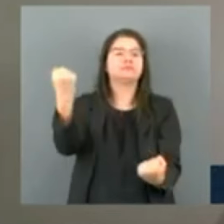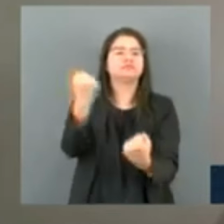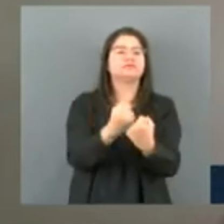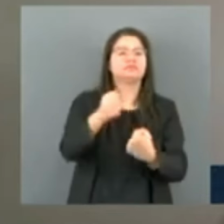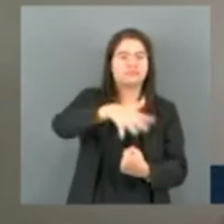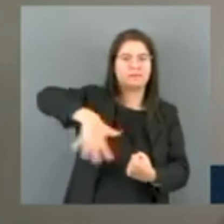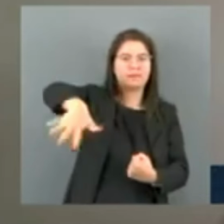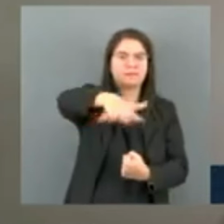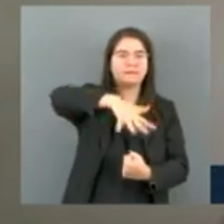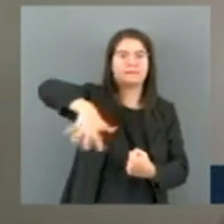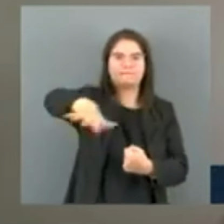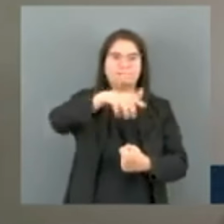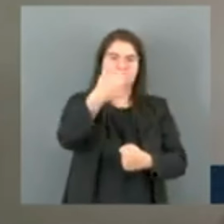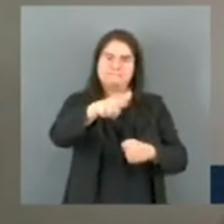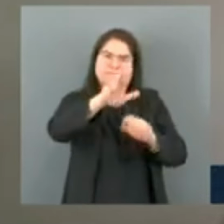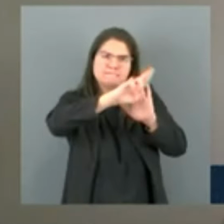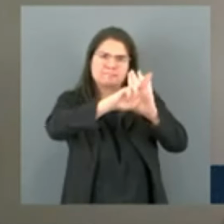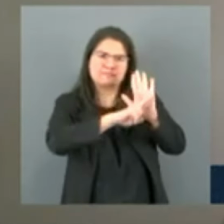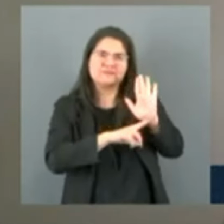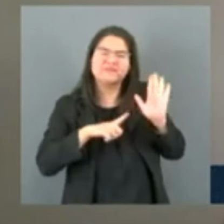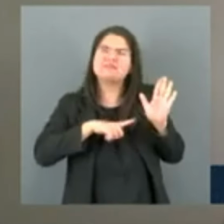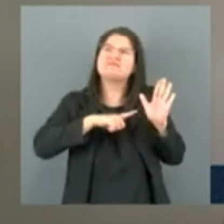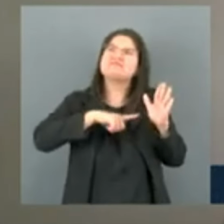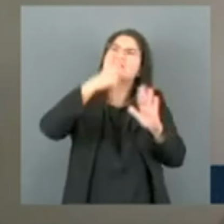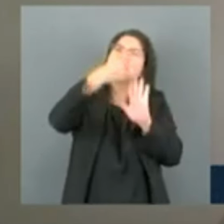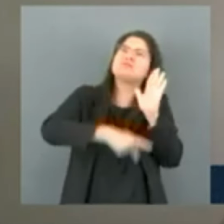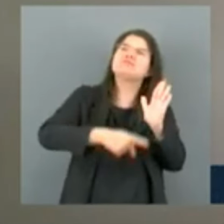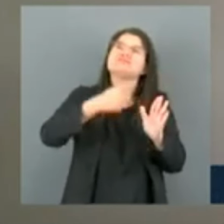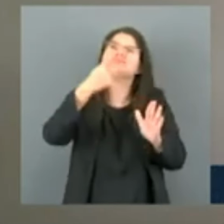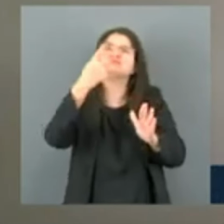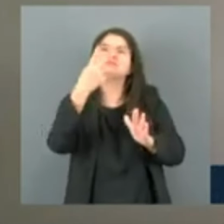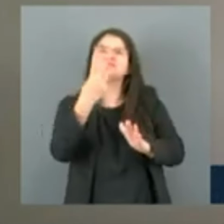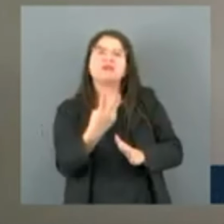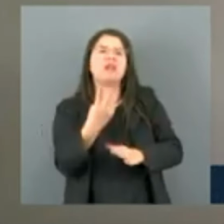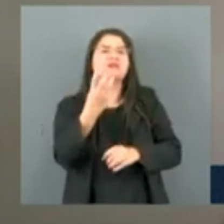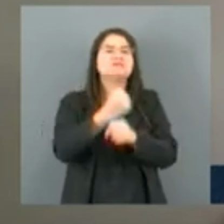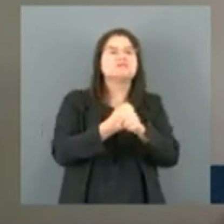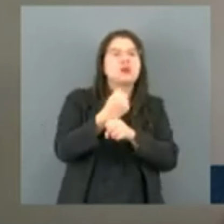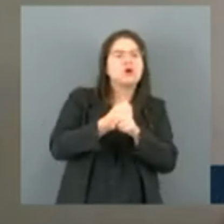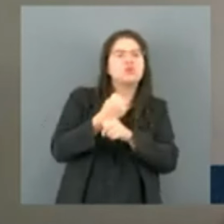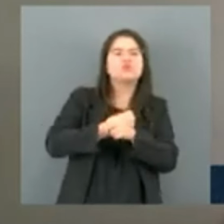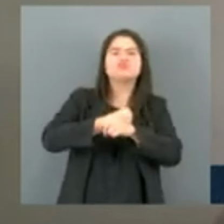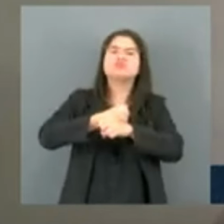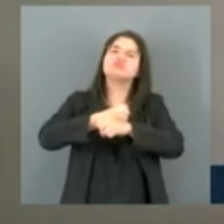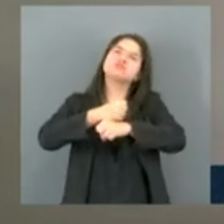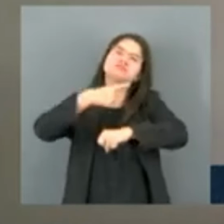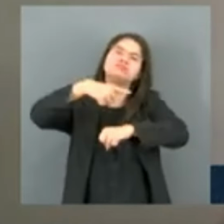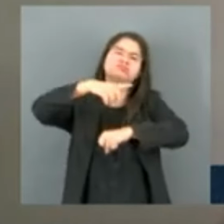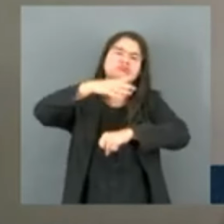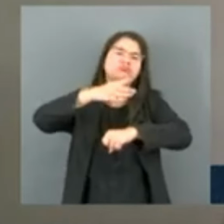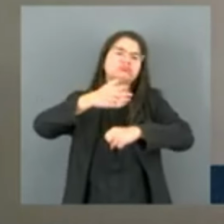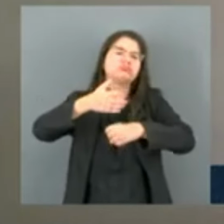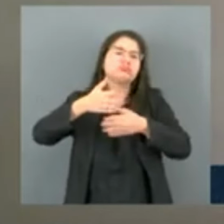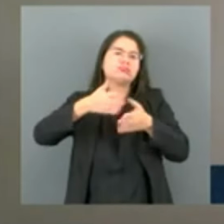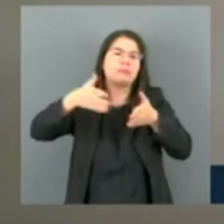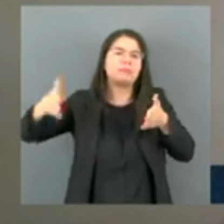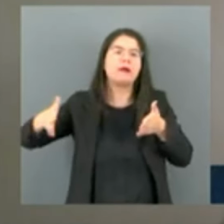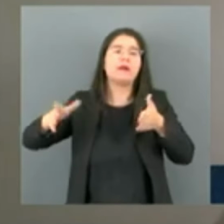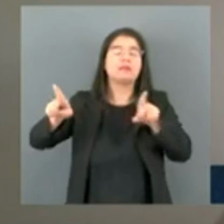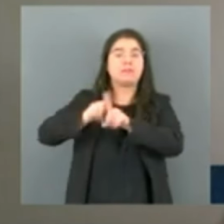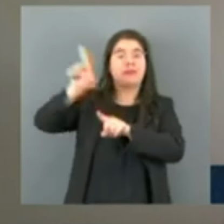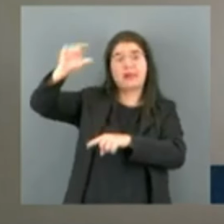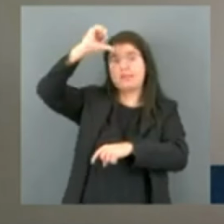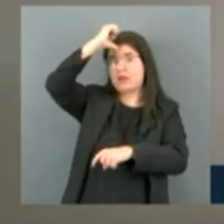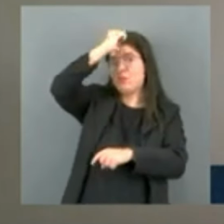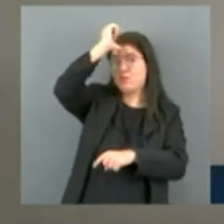não regulada, né, tem programas aí de 3 anos a 2 anos de duração na Índia. Então, são duas categorias profissionais apenas, até mesmo na Índia, que é o país